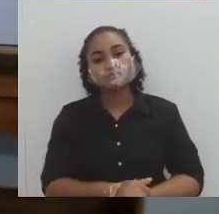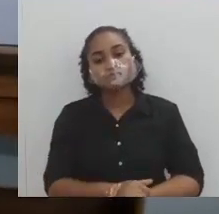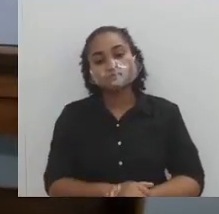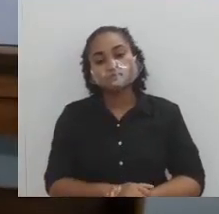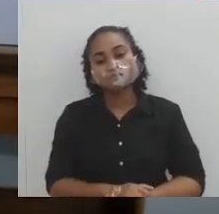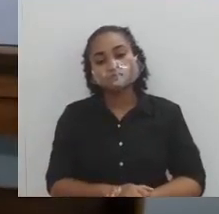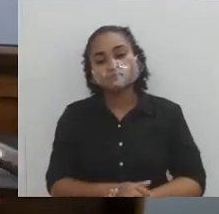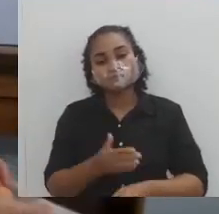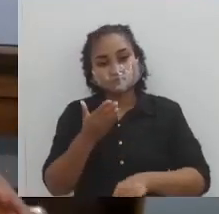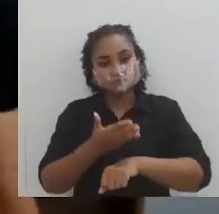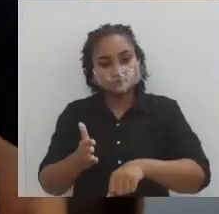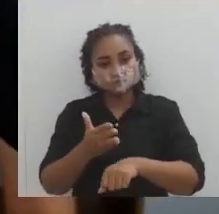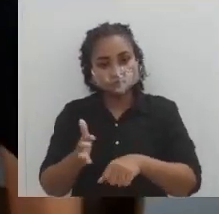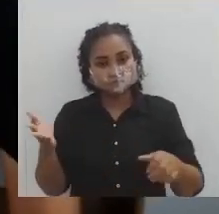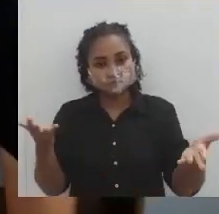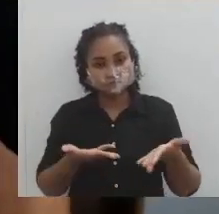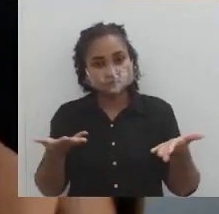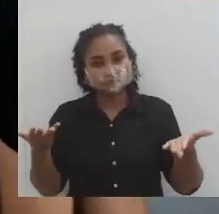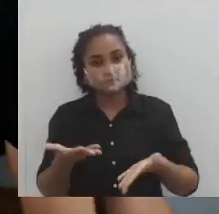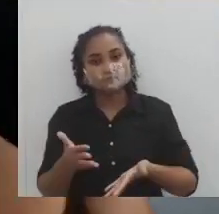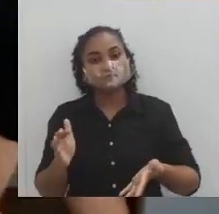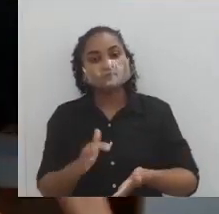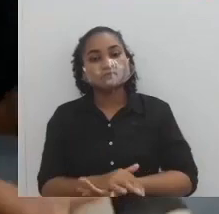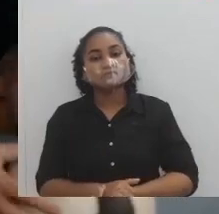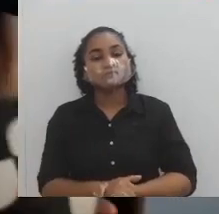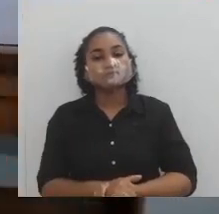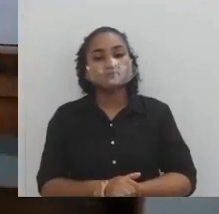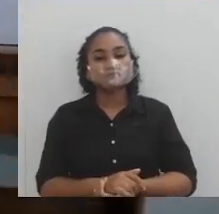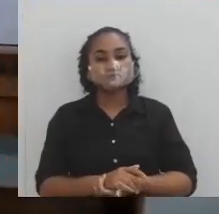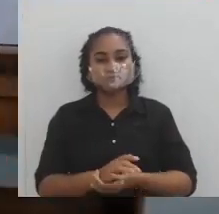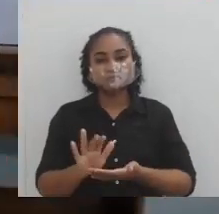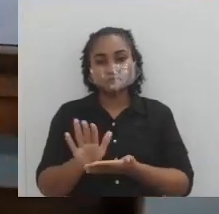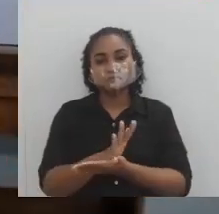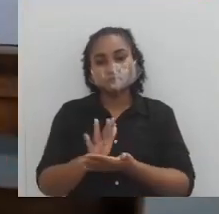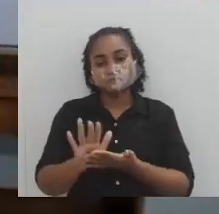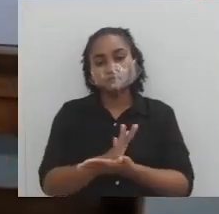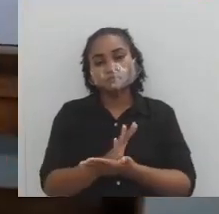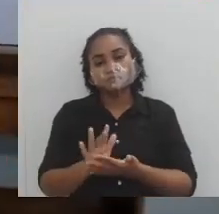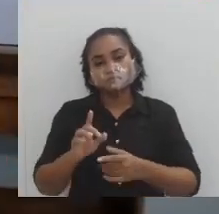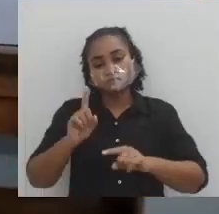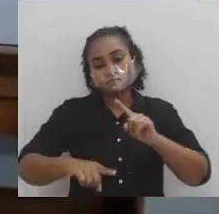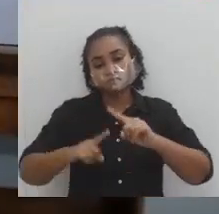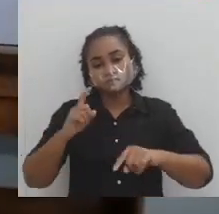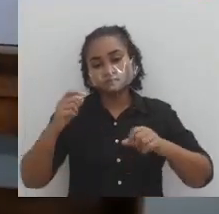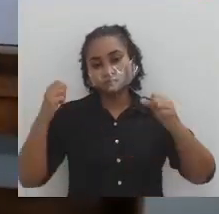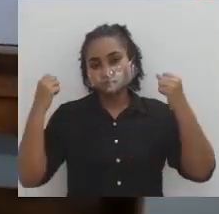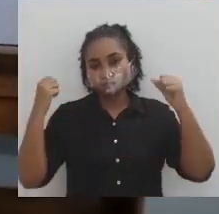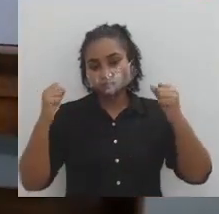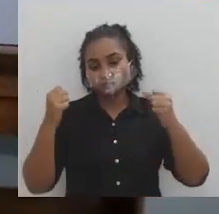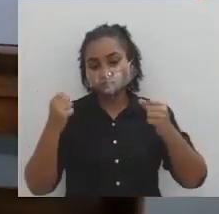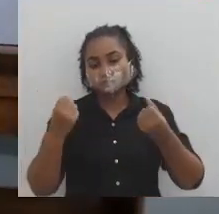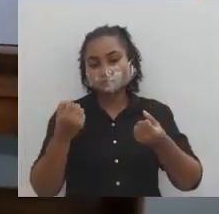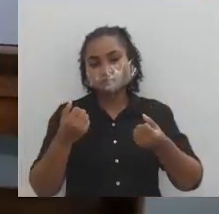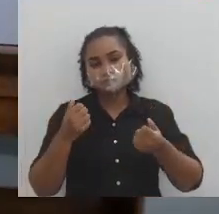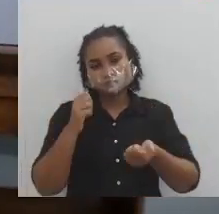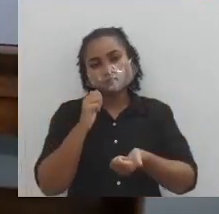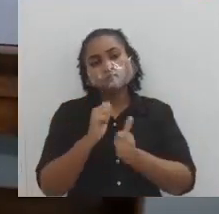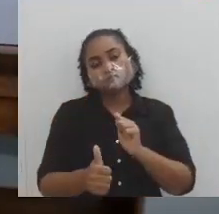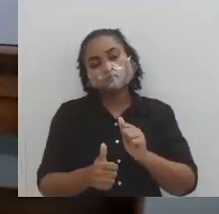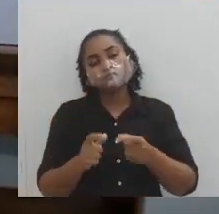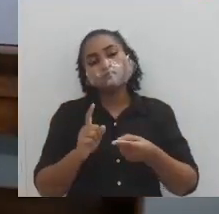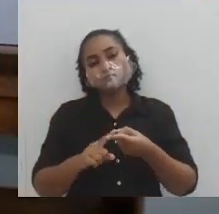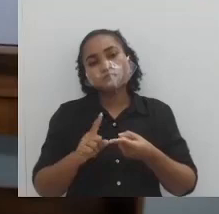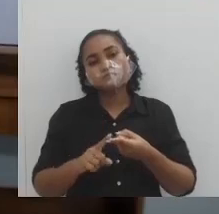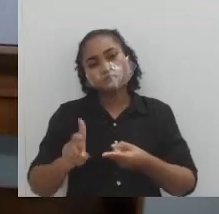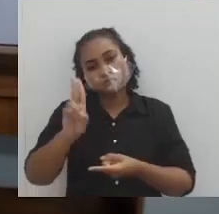e praticar. Eu trouxe também um material esportivo que é do esporte, mas